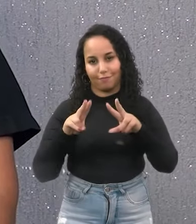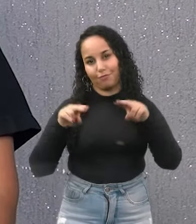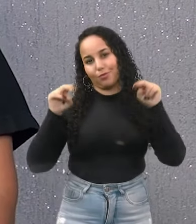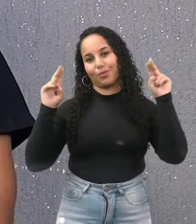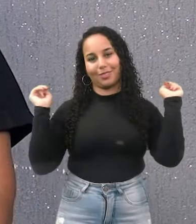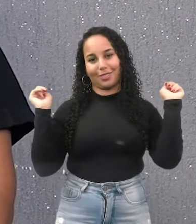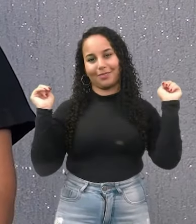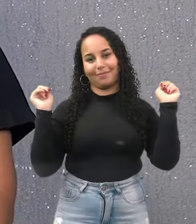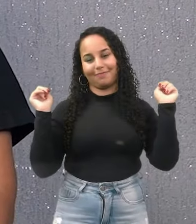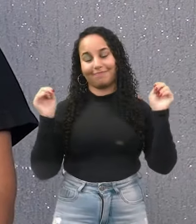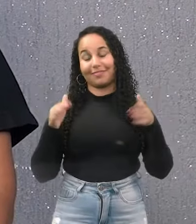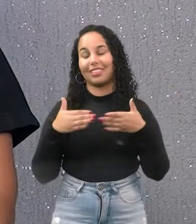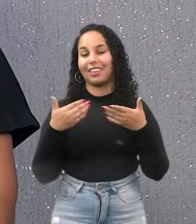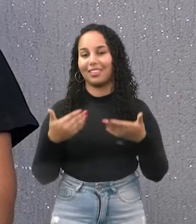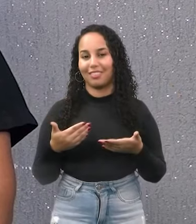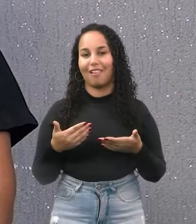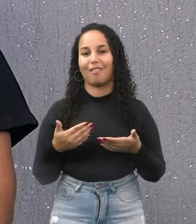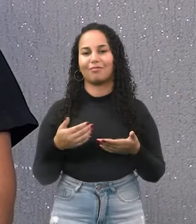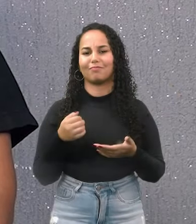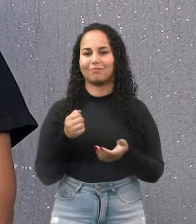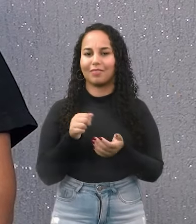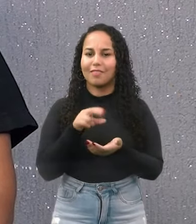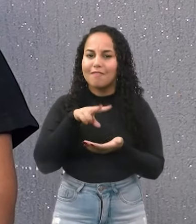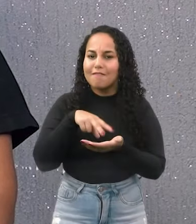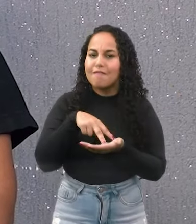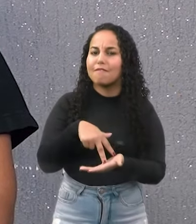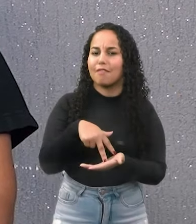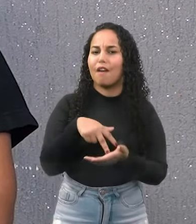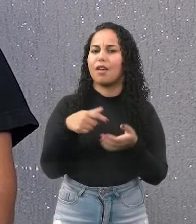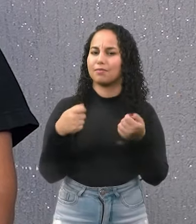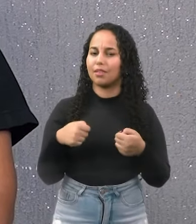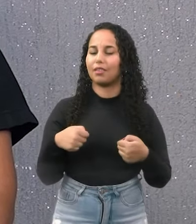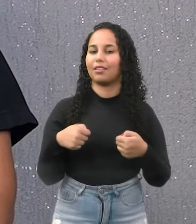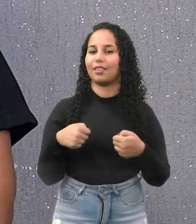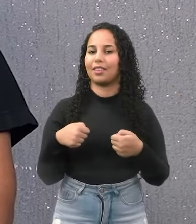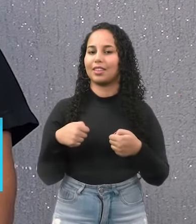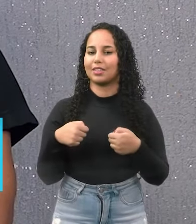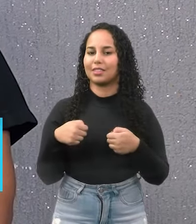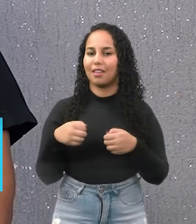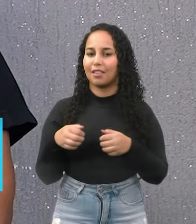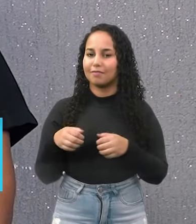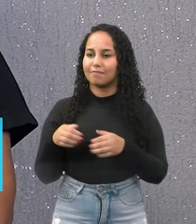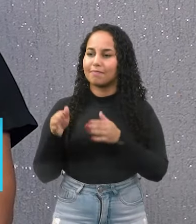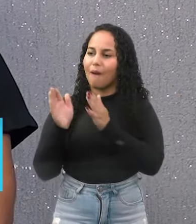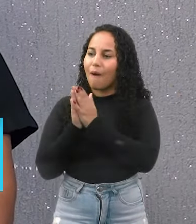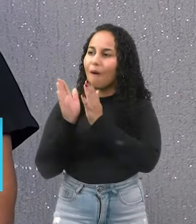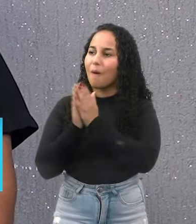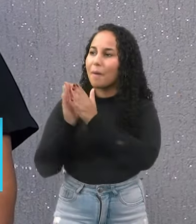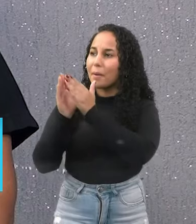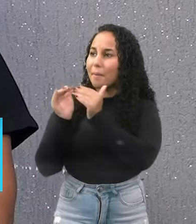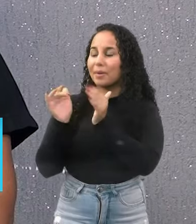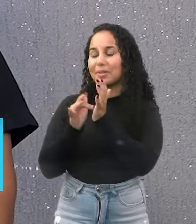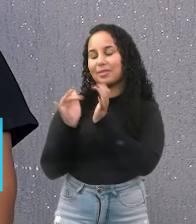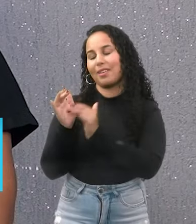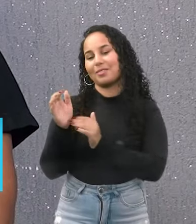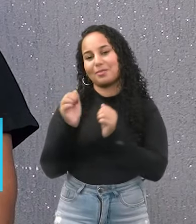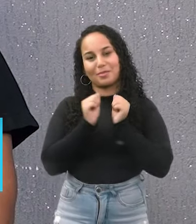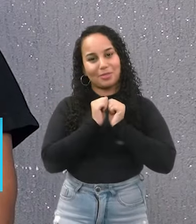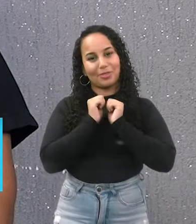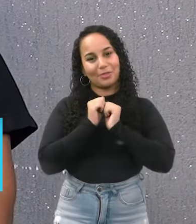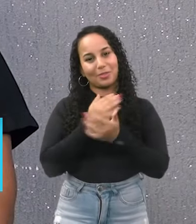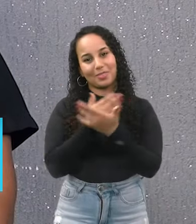fique firme, a sua provação, ela vai passar, tenha Jesus no seu coração, se agarre a Ele,